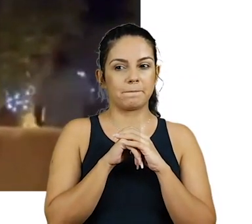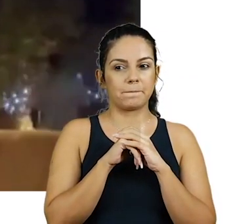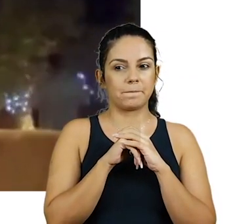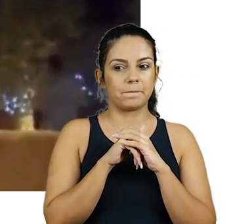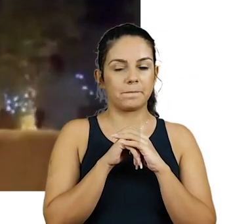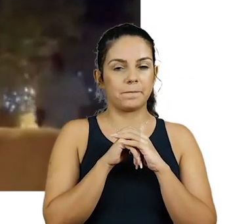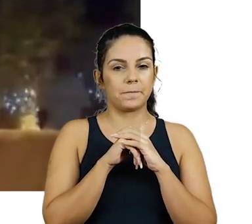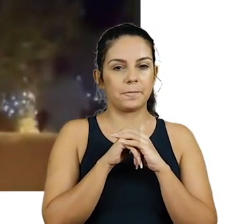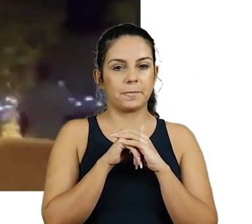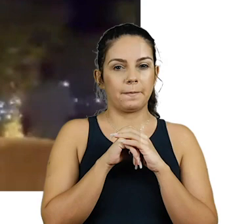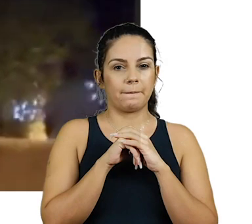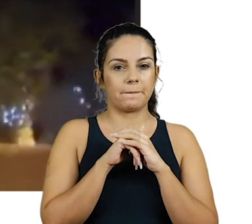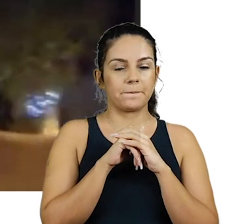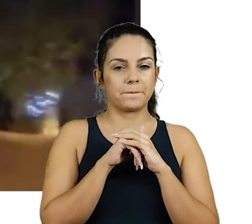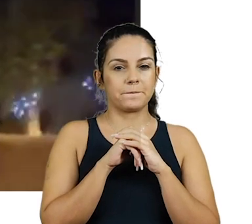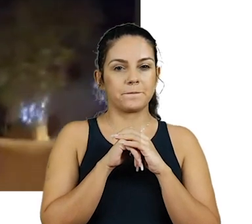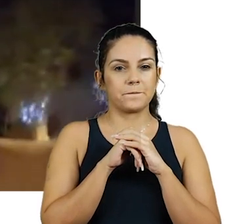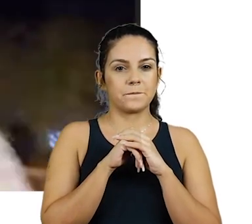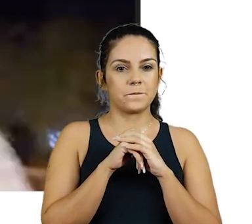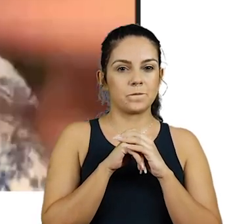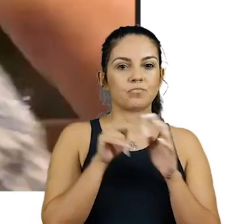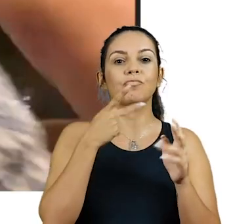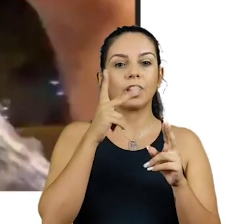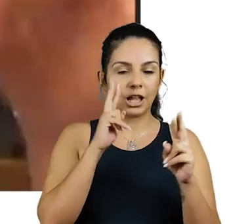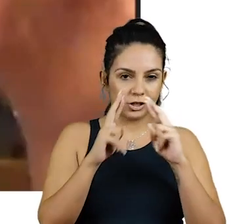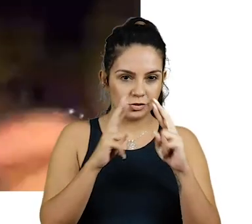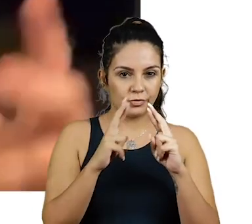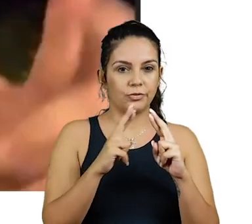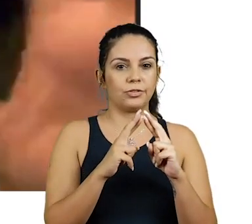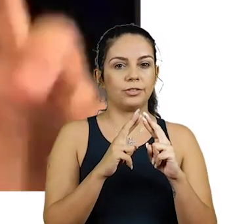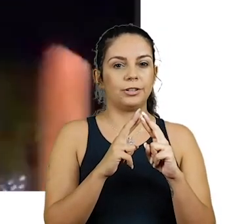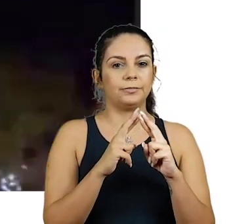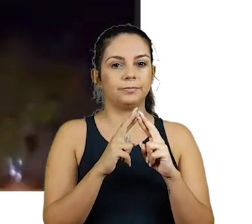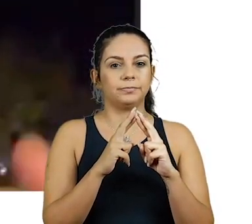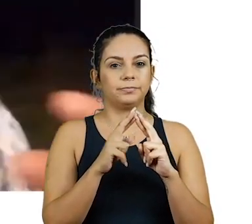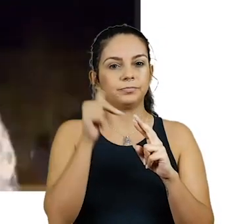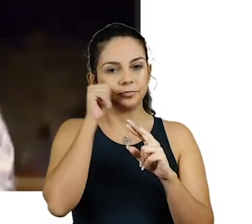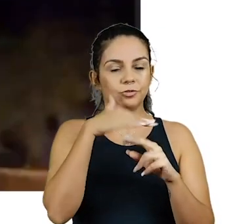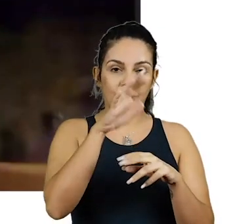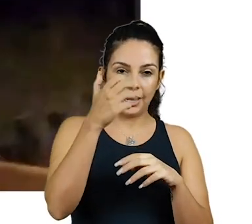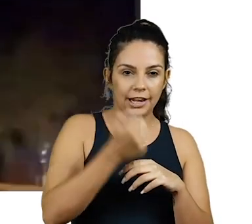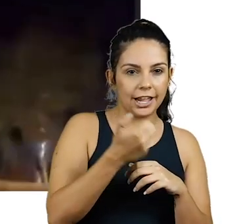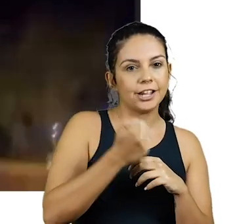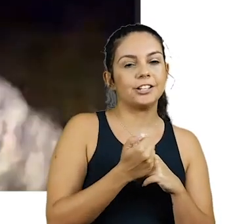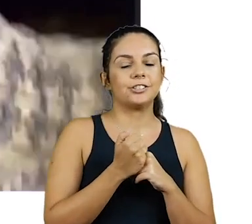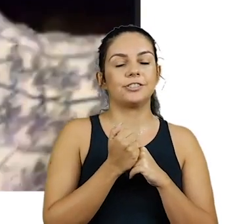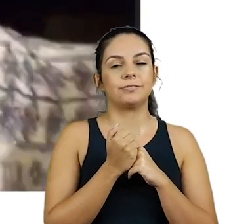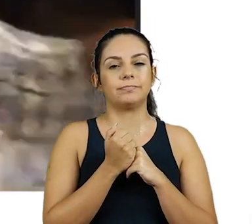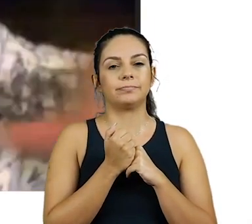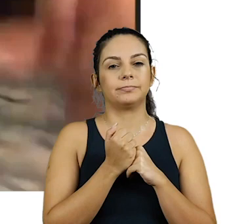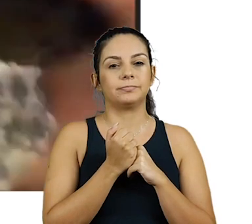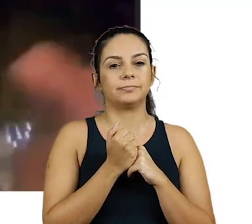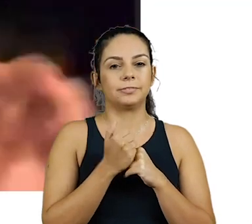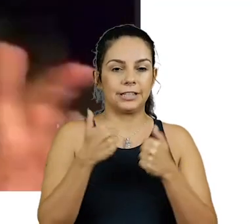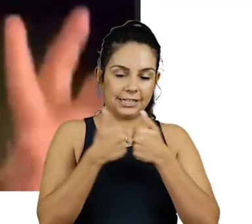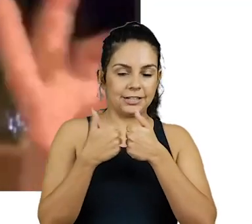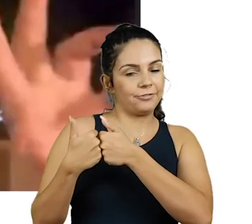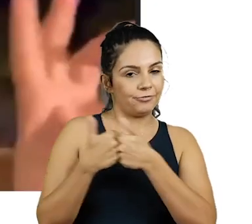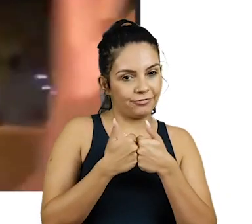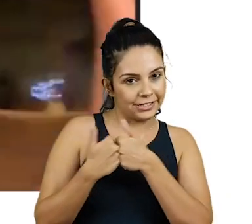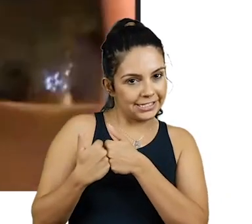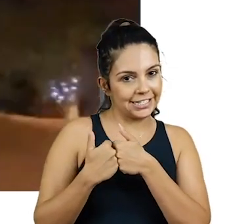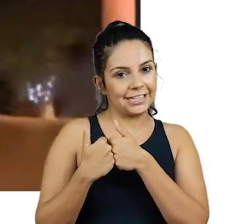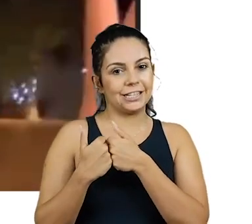eu acho que tem isso, porque você fala, resolveu. Então, na verdade, era um engano, a mulher foi tirar o leite, porque, a gestora, e era a casa vizinha, então